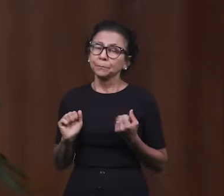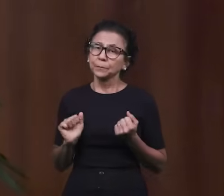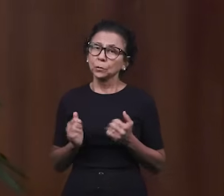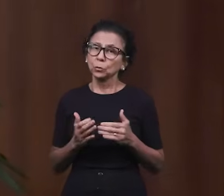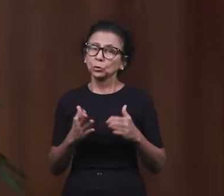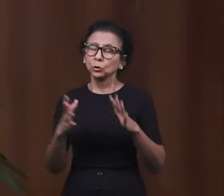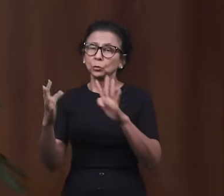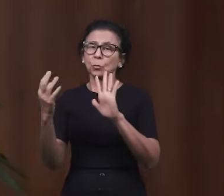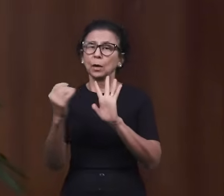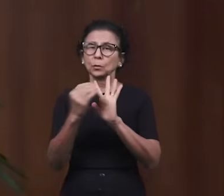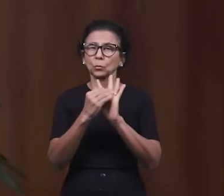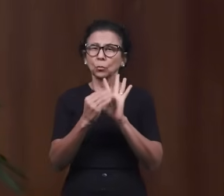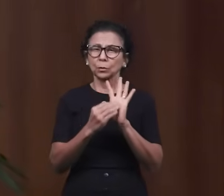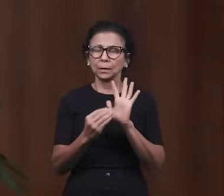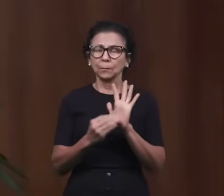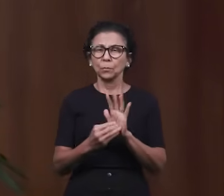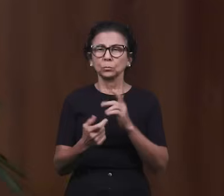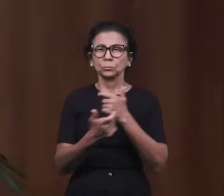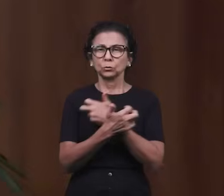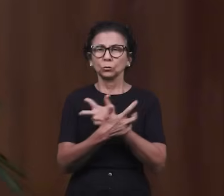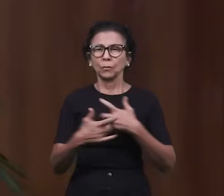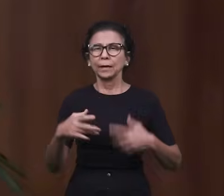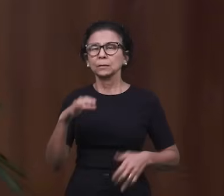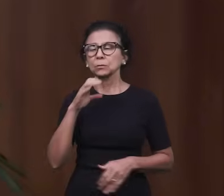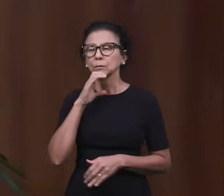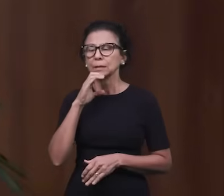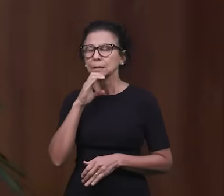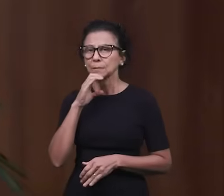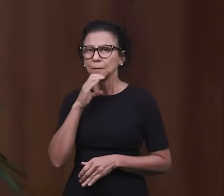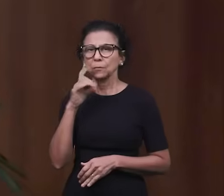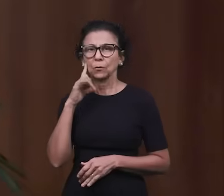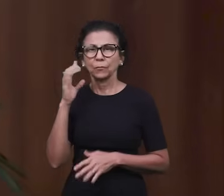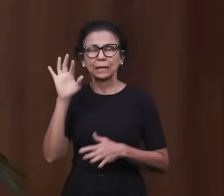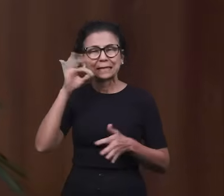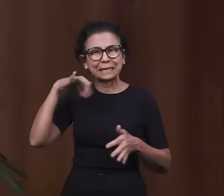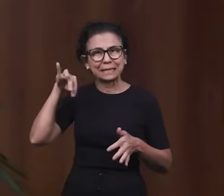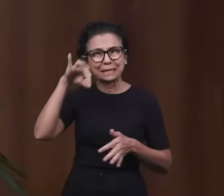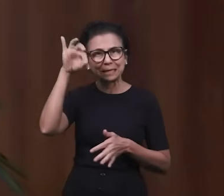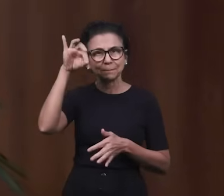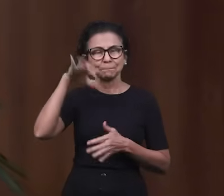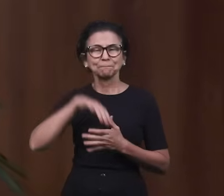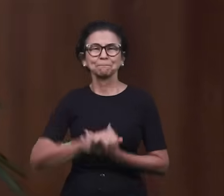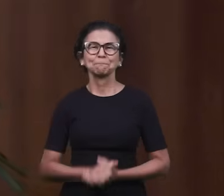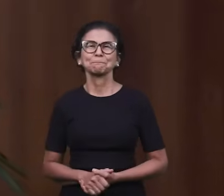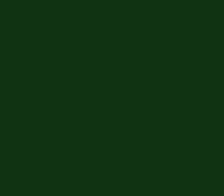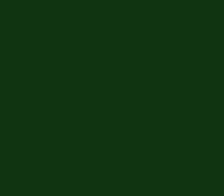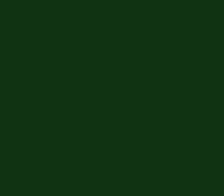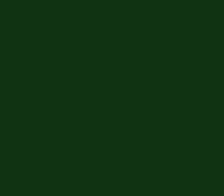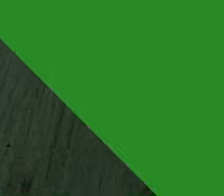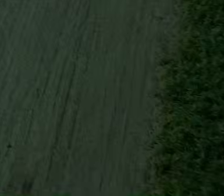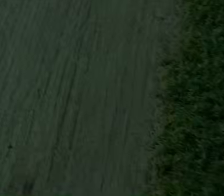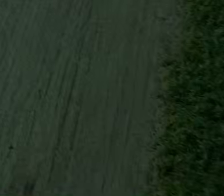do Conhecimento, falaremos um pouco mais sobre as abelhas. Não saia daí.